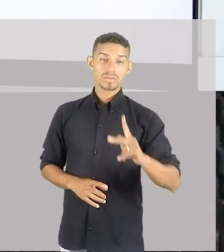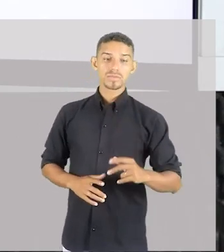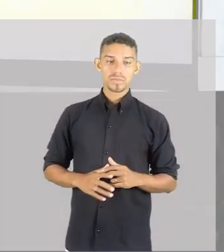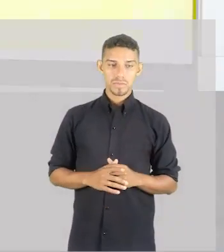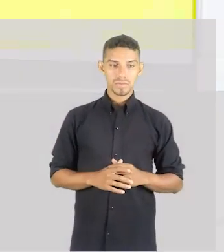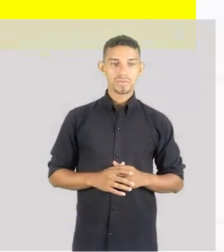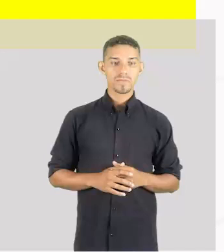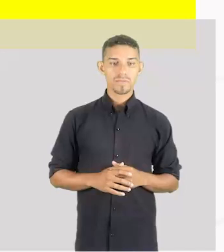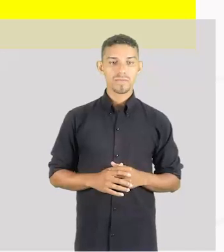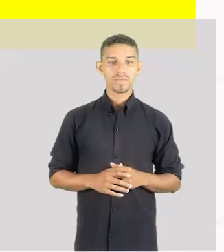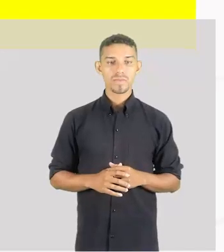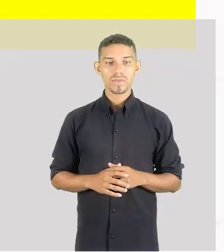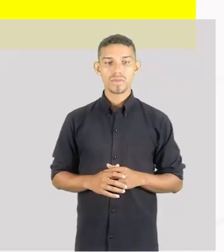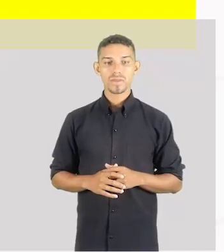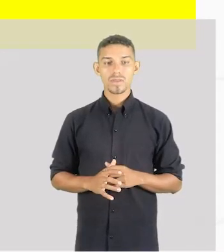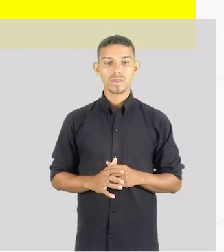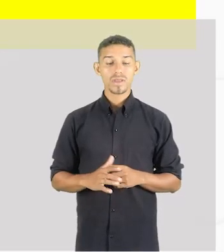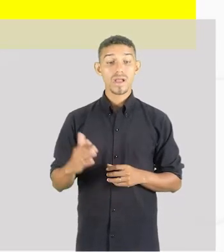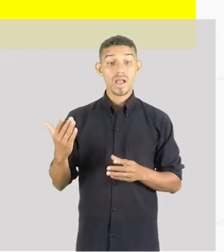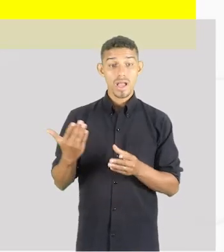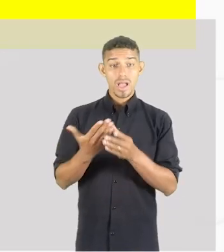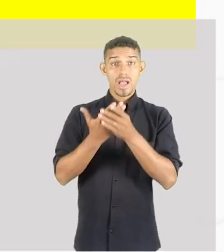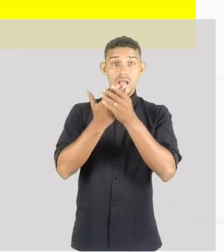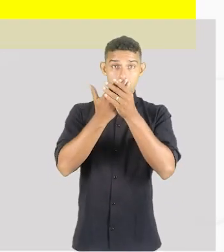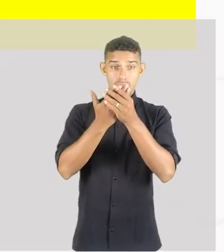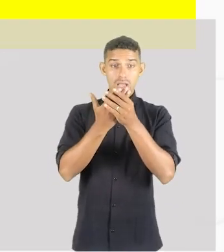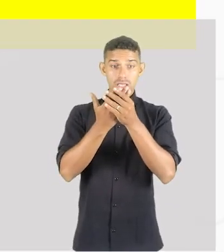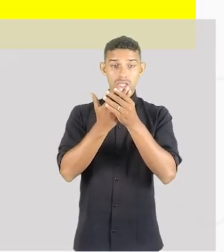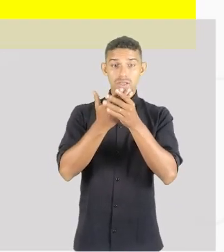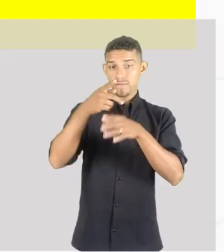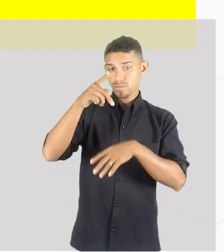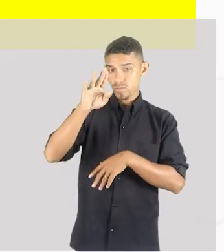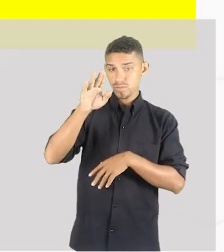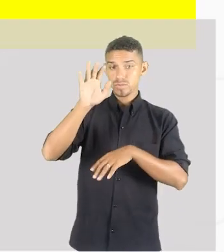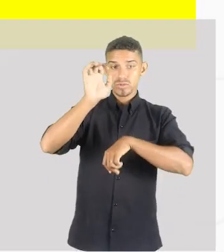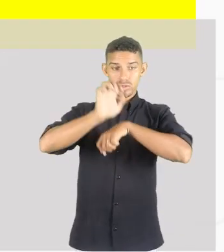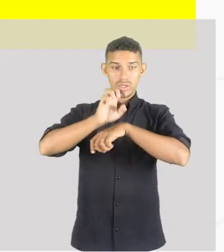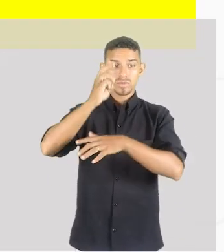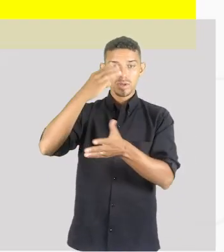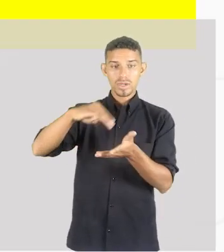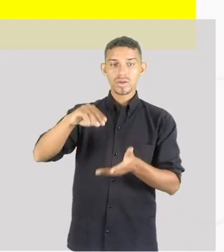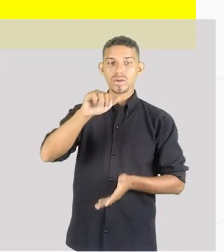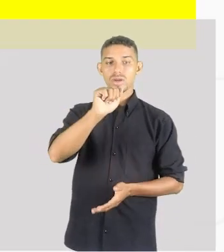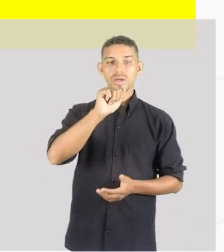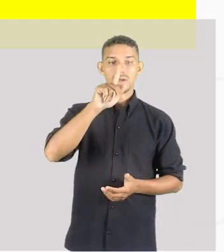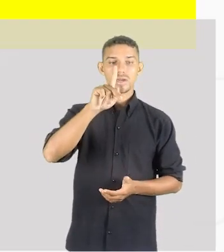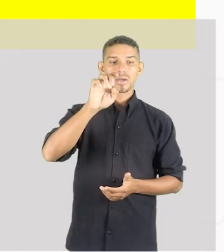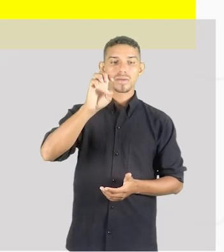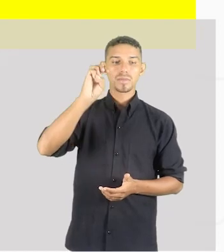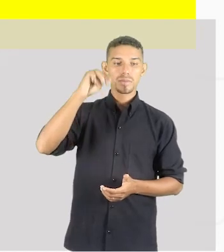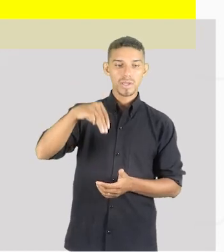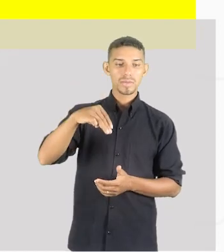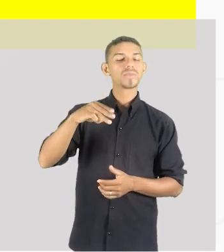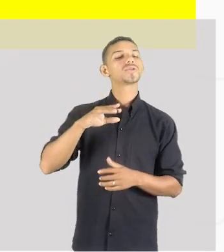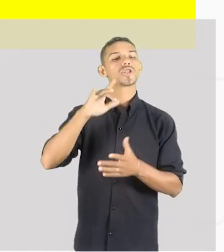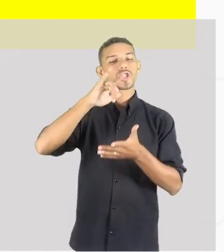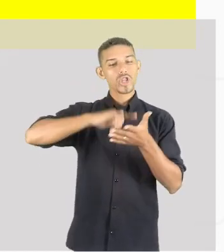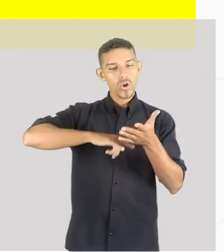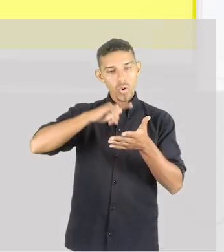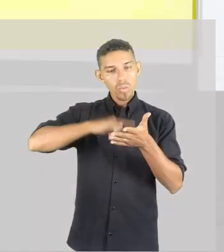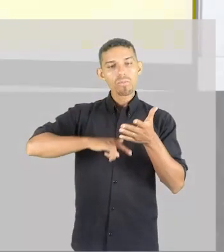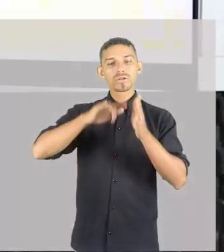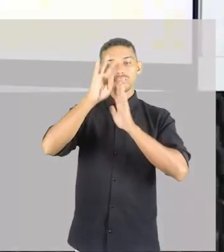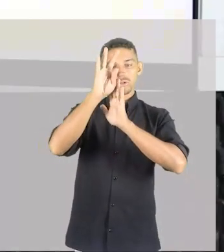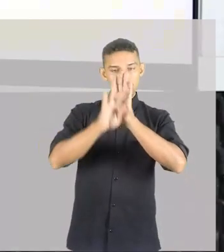certo? Arquivo Público do Estado do Maranhão, APEM, prédio na Rua do Nazaré, né, como você tem documentos textuais,